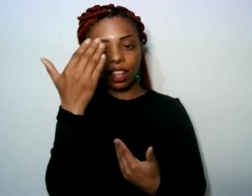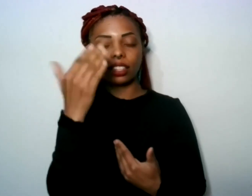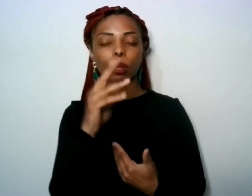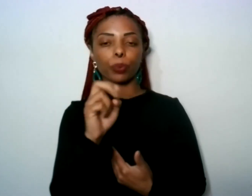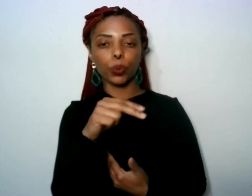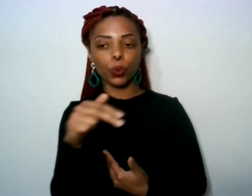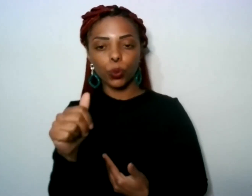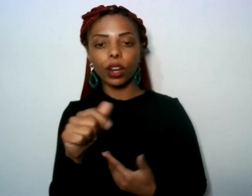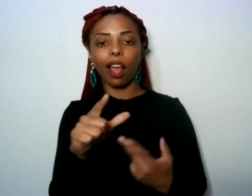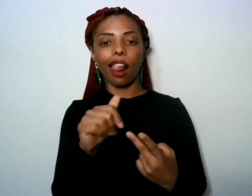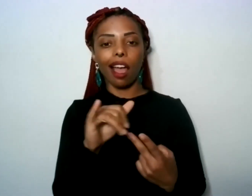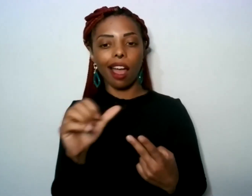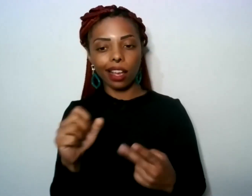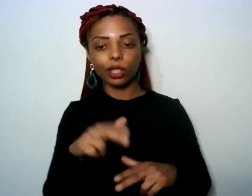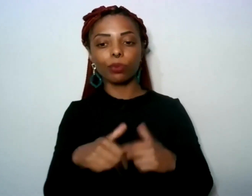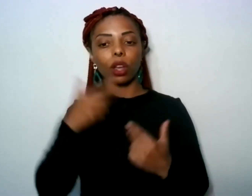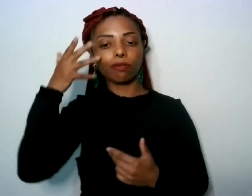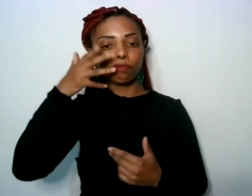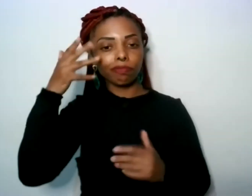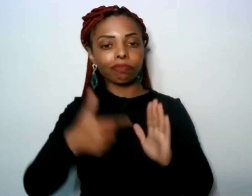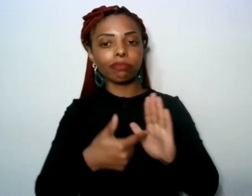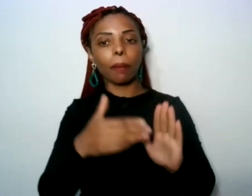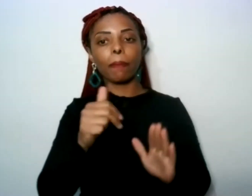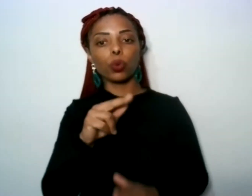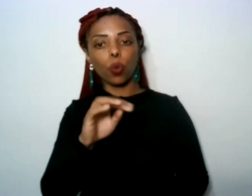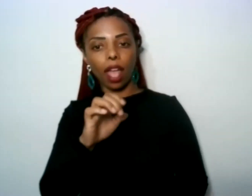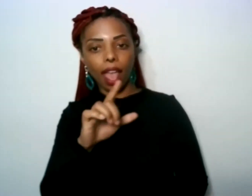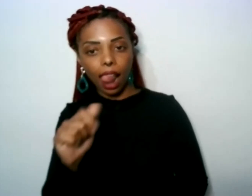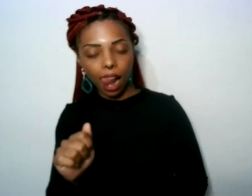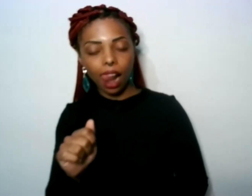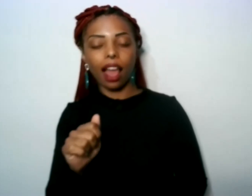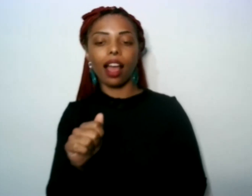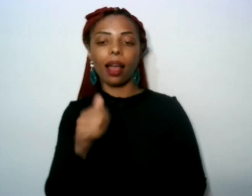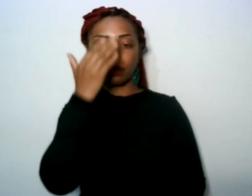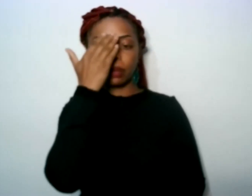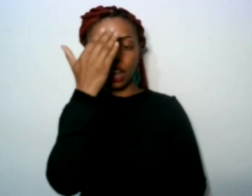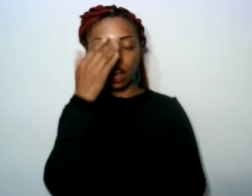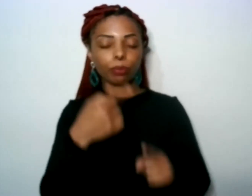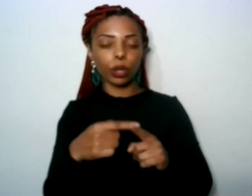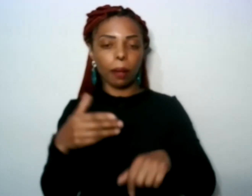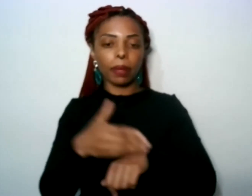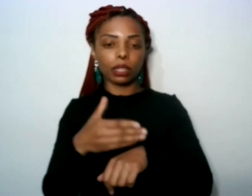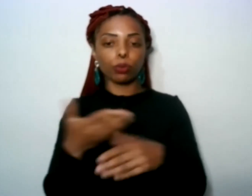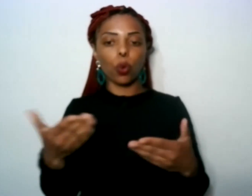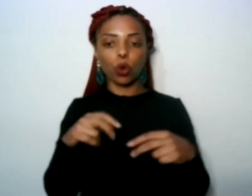Laís pela apresentação Manuela né por participar dessa mesa